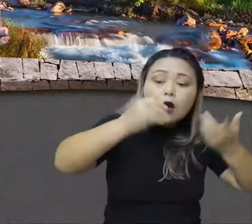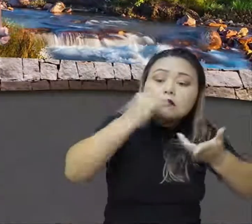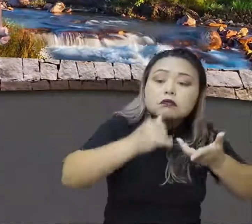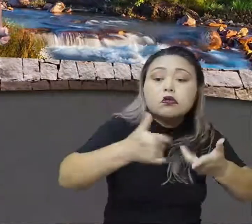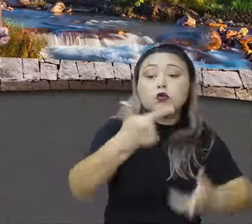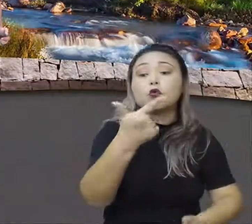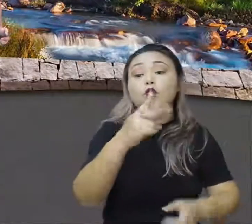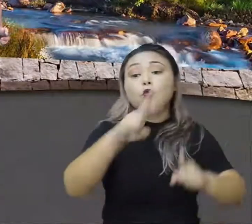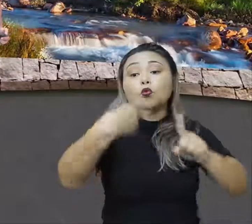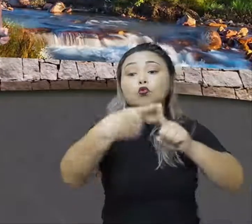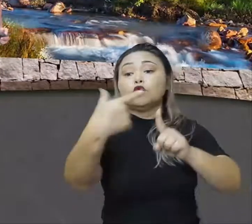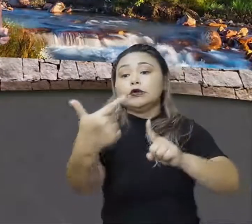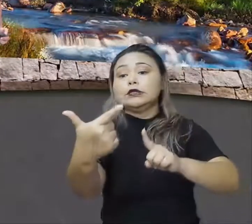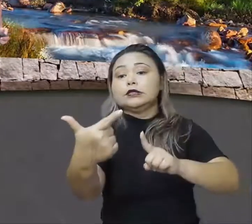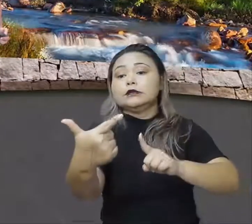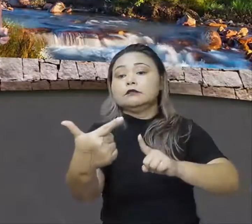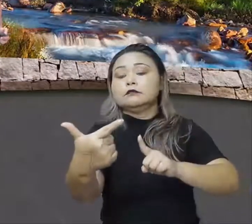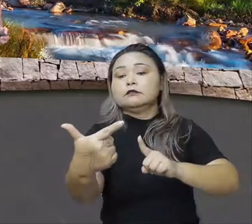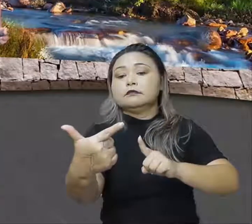cresce 2%.